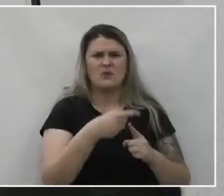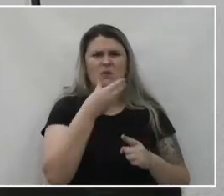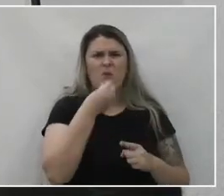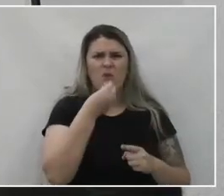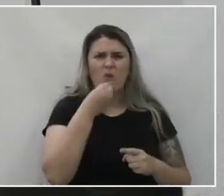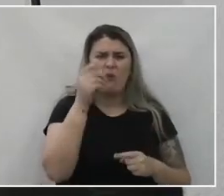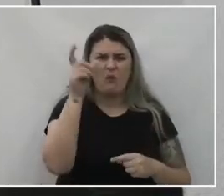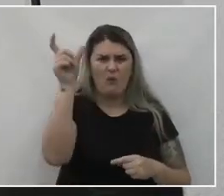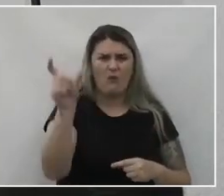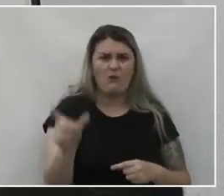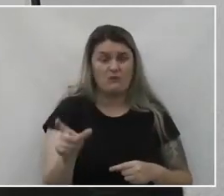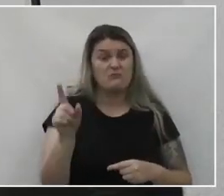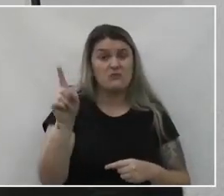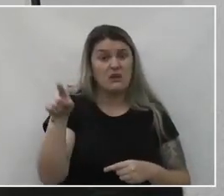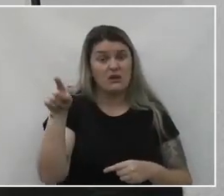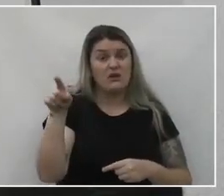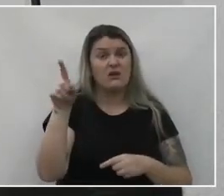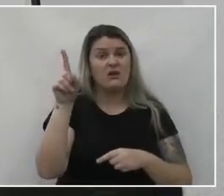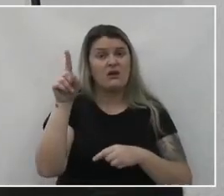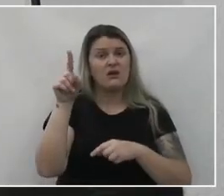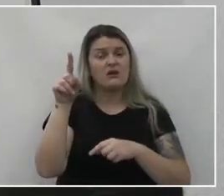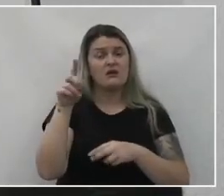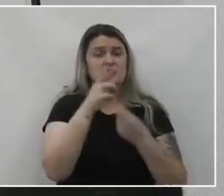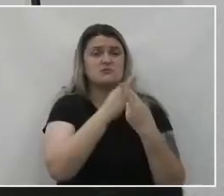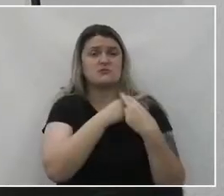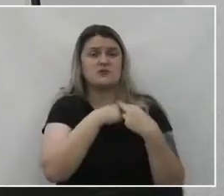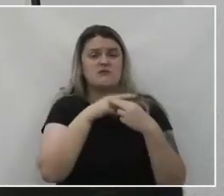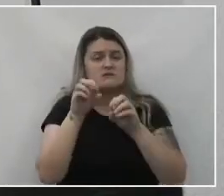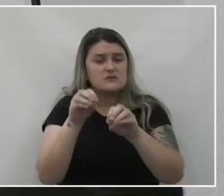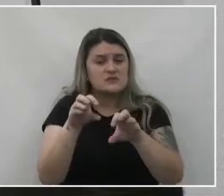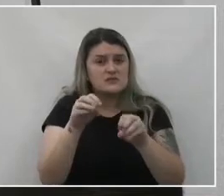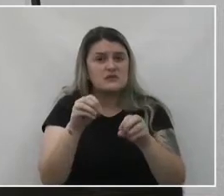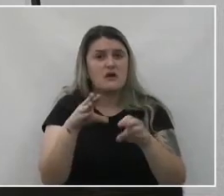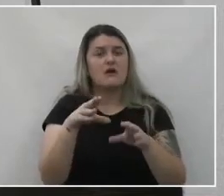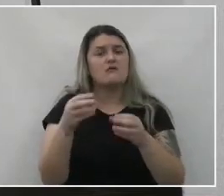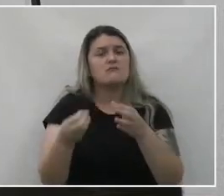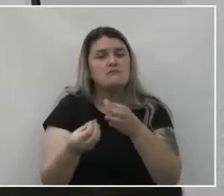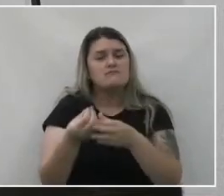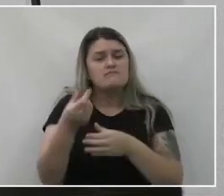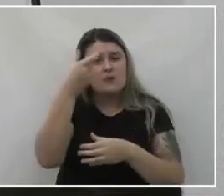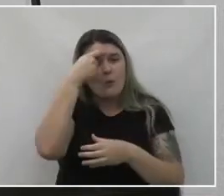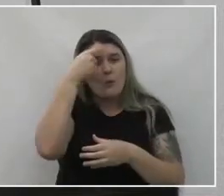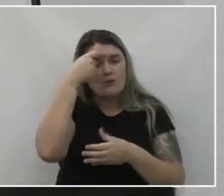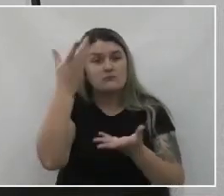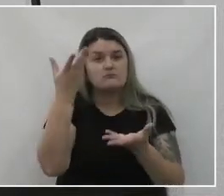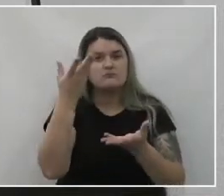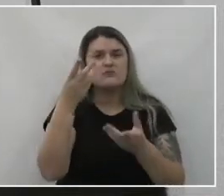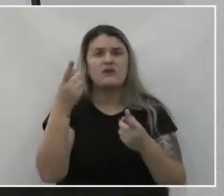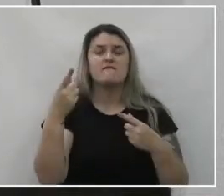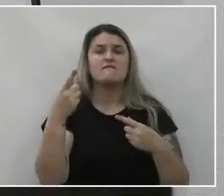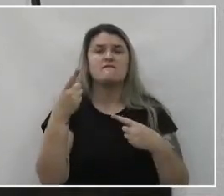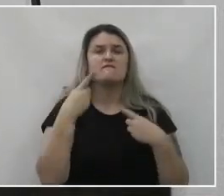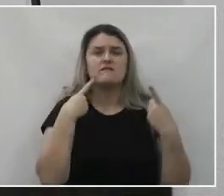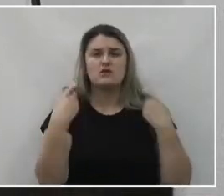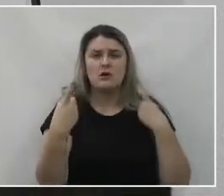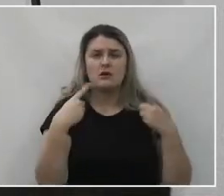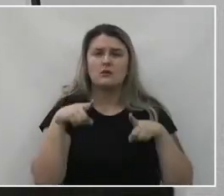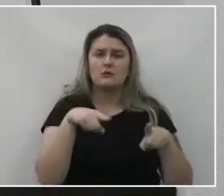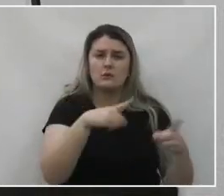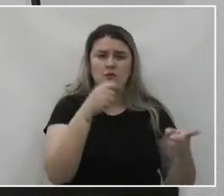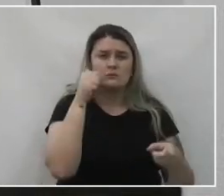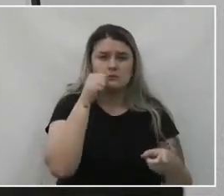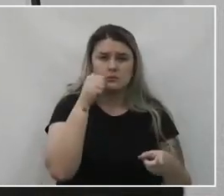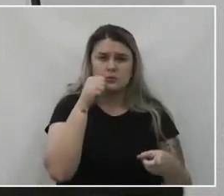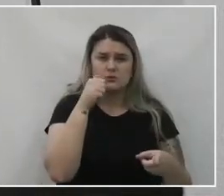cuja profissão é formar as mentes de cidadãos conscientes. A violência contra as mulheres, de todas as formas que